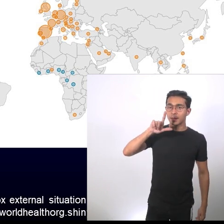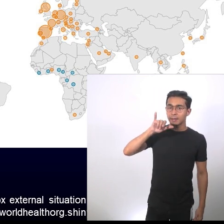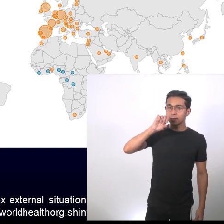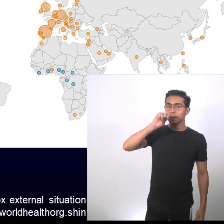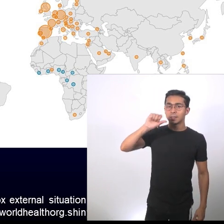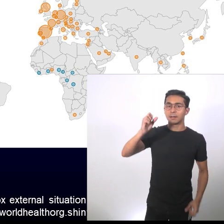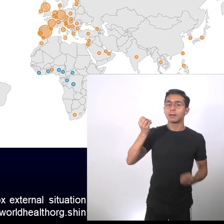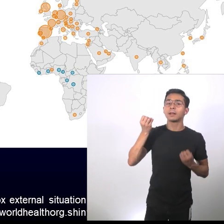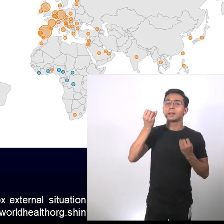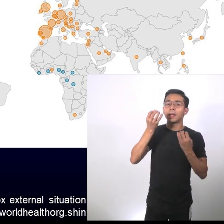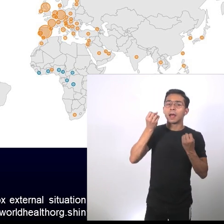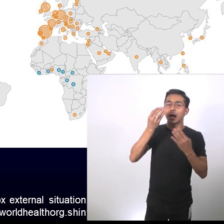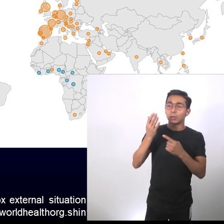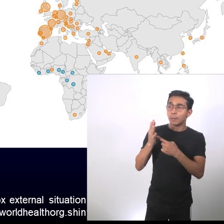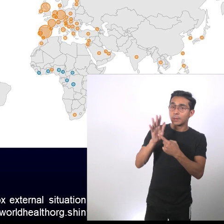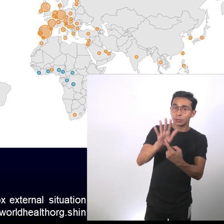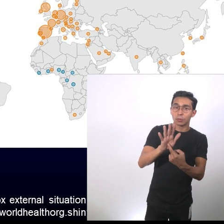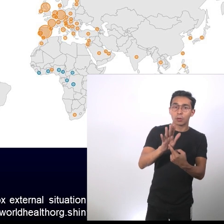de